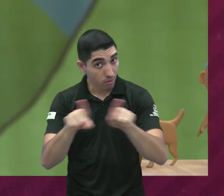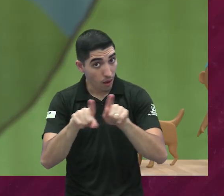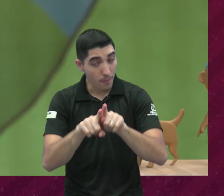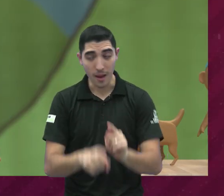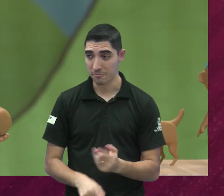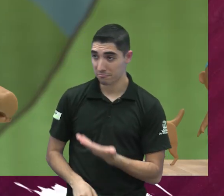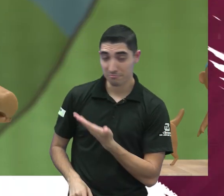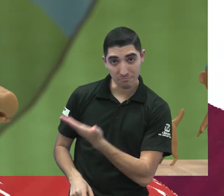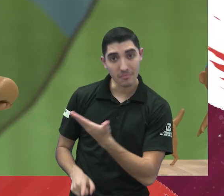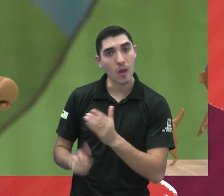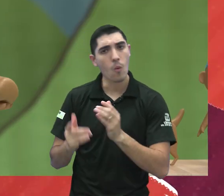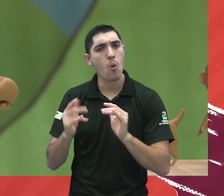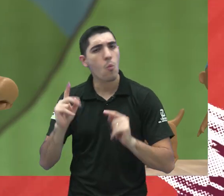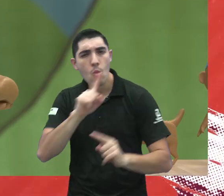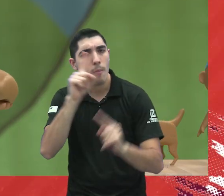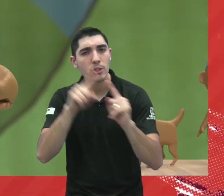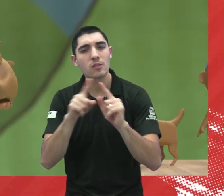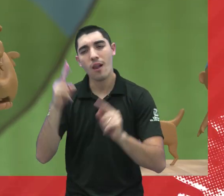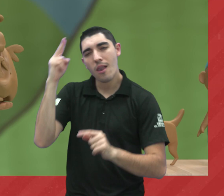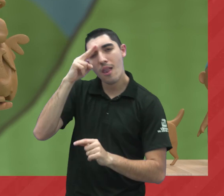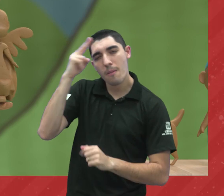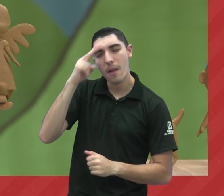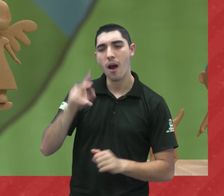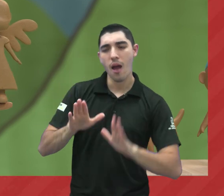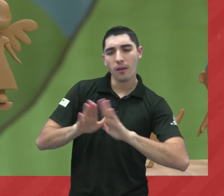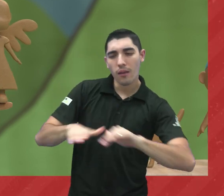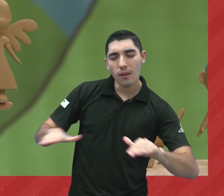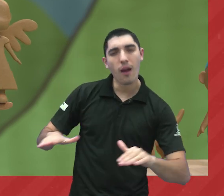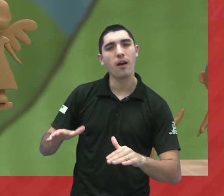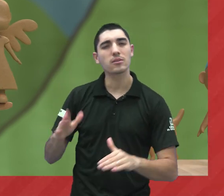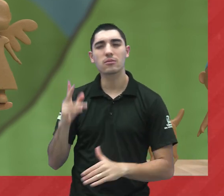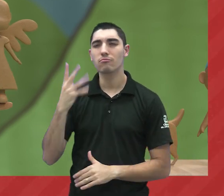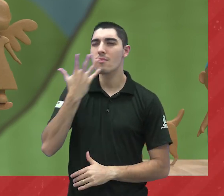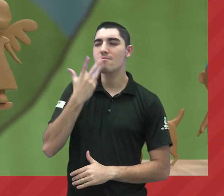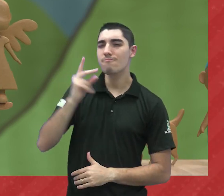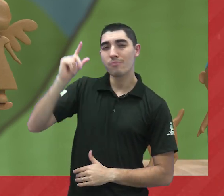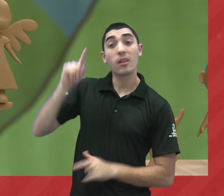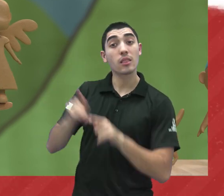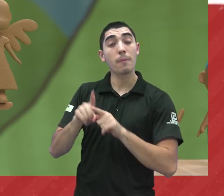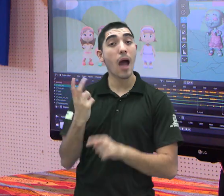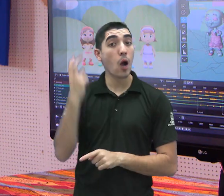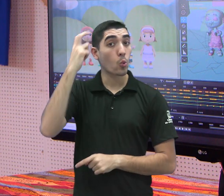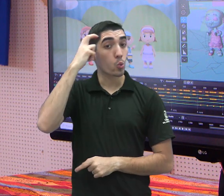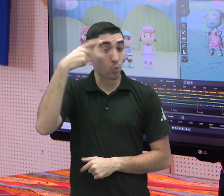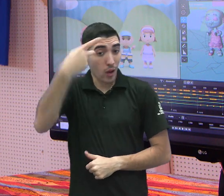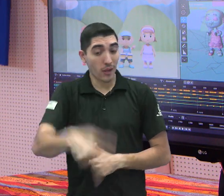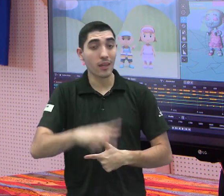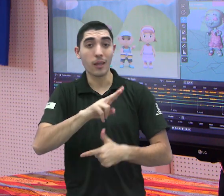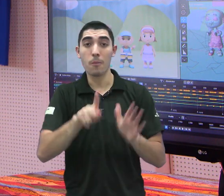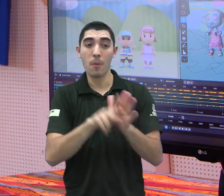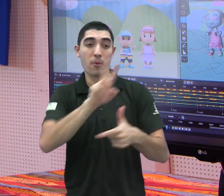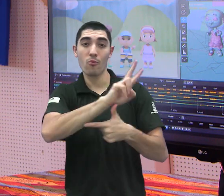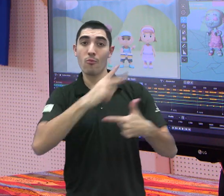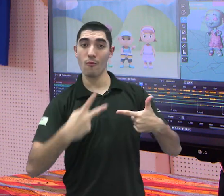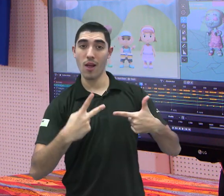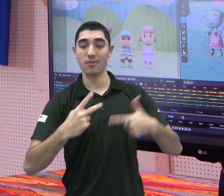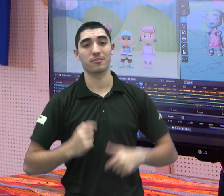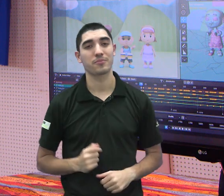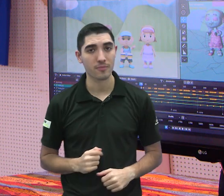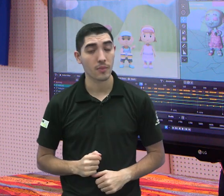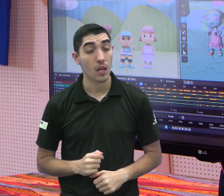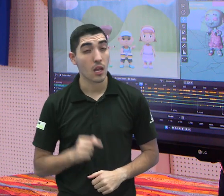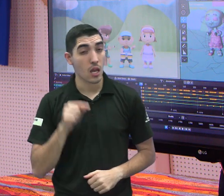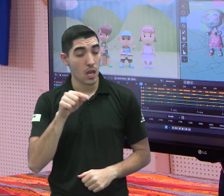a iniciativa valoriza a infância e a cultura popular do Vale do Paraíba. E a etapa que eu acho que é